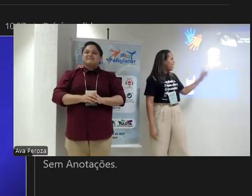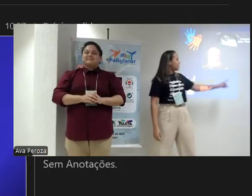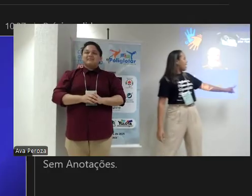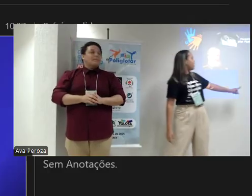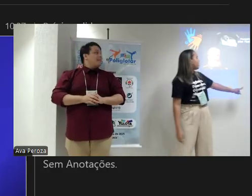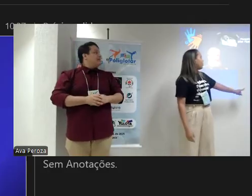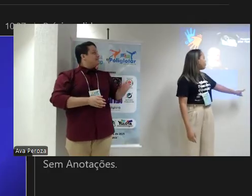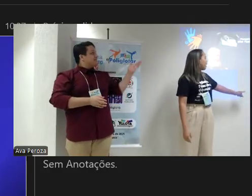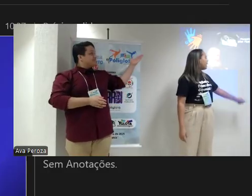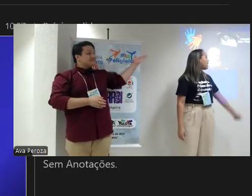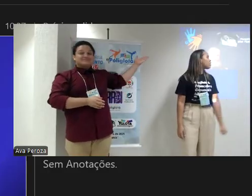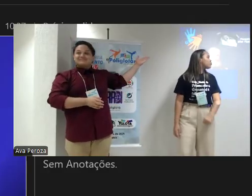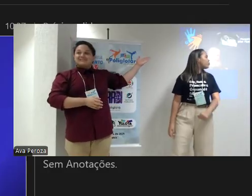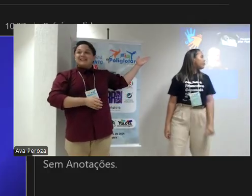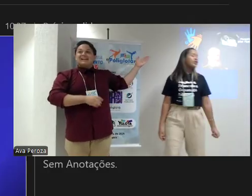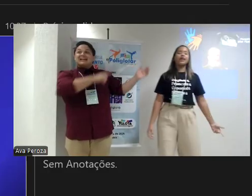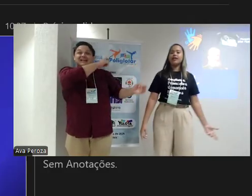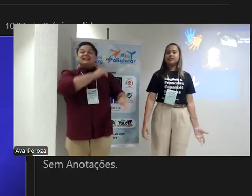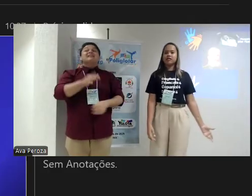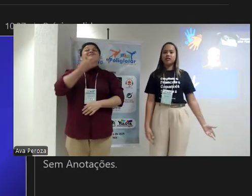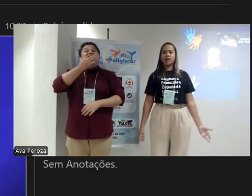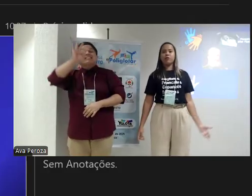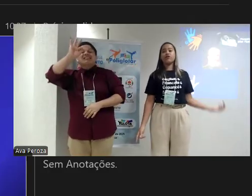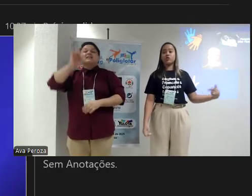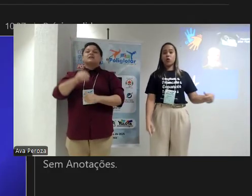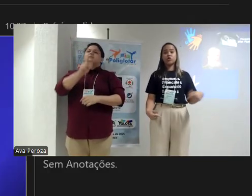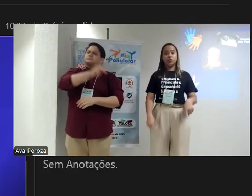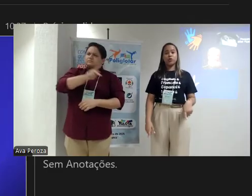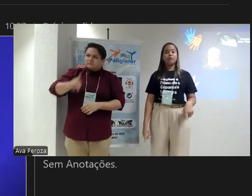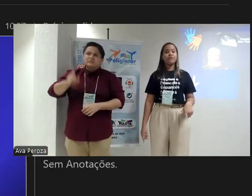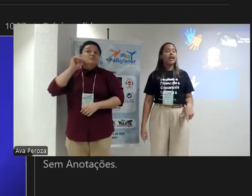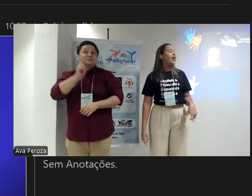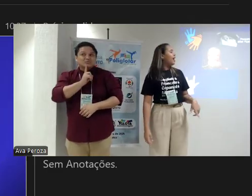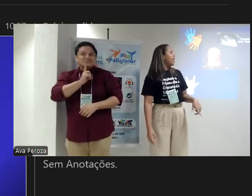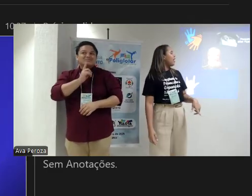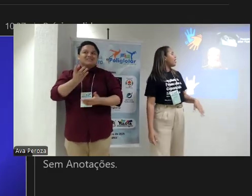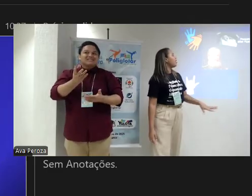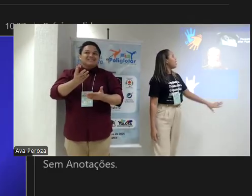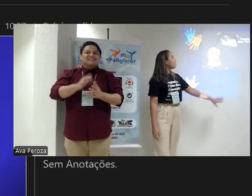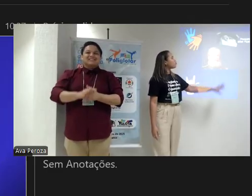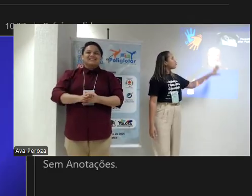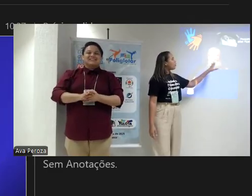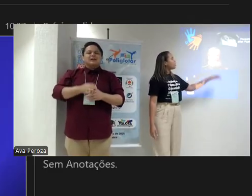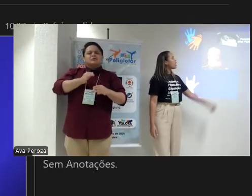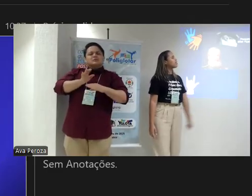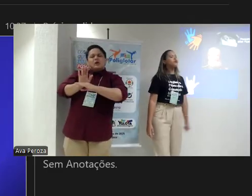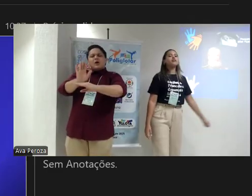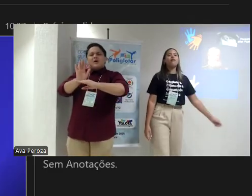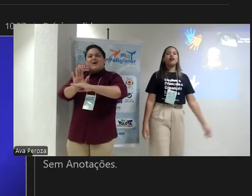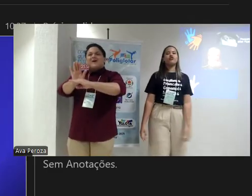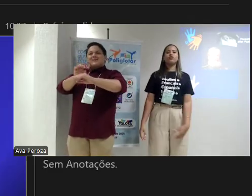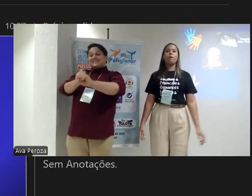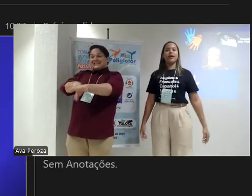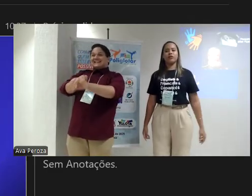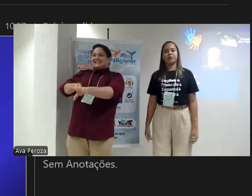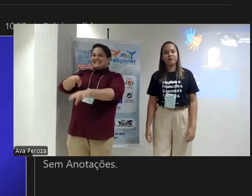E é esse carinha aqui. Ele era um francês, professor surdo. E aí, ele ajudou na educação desse